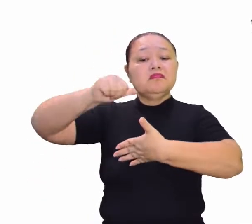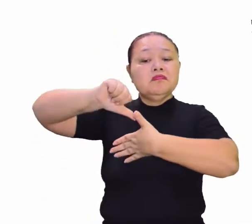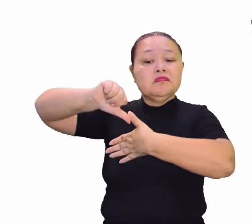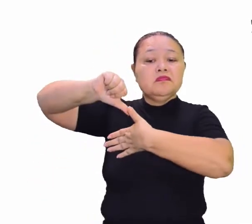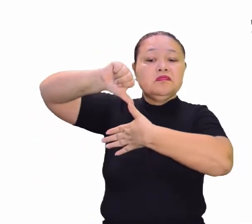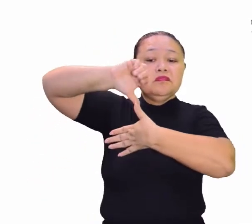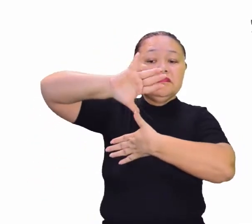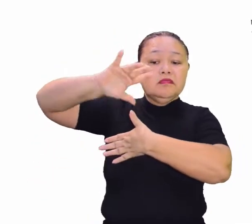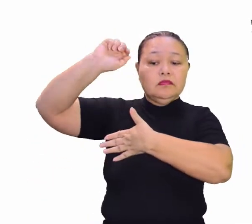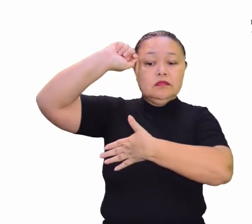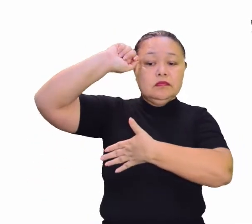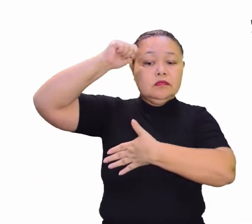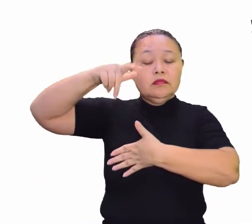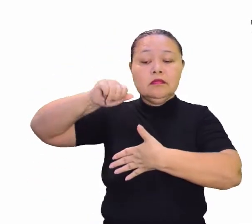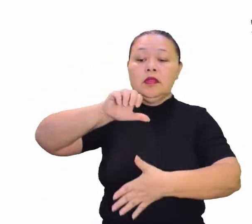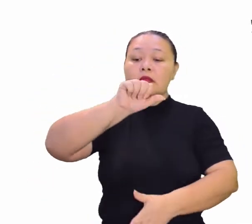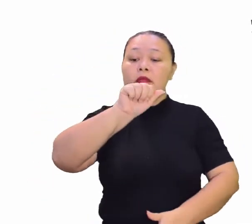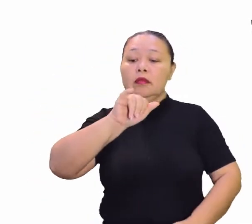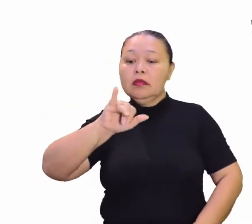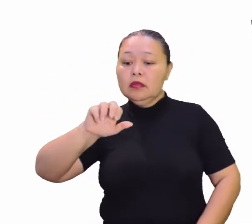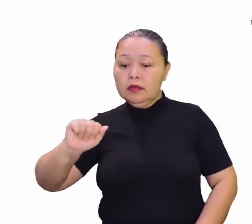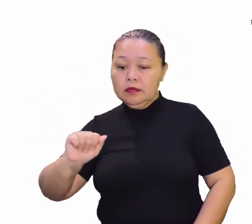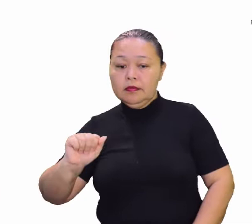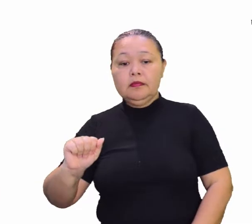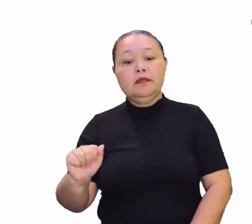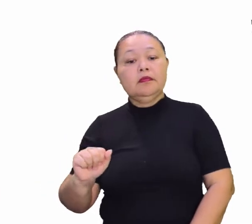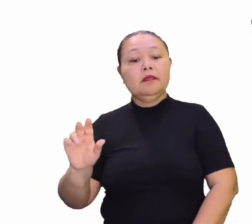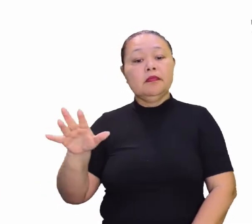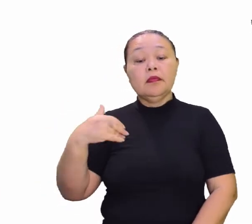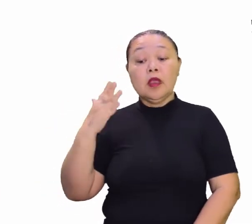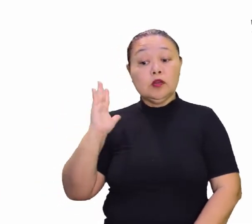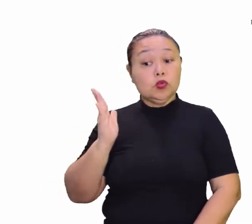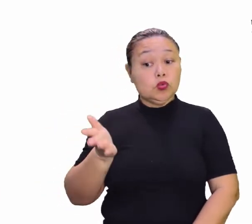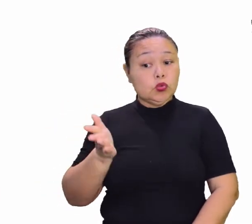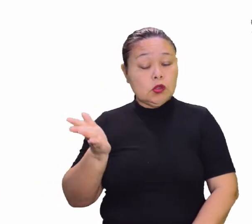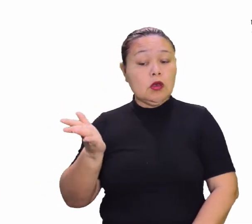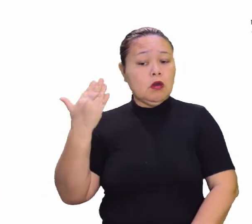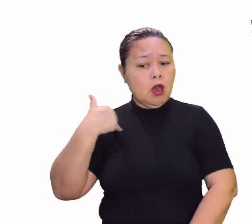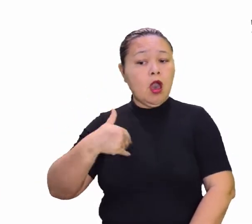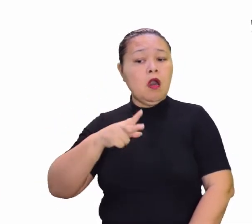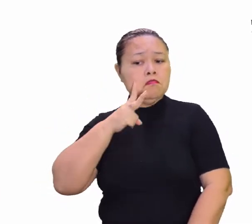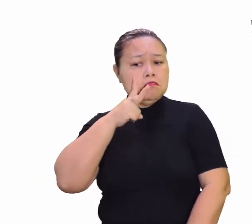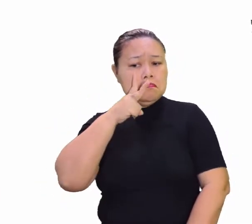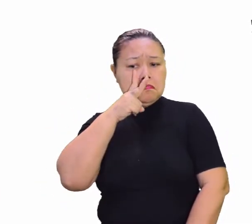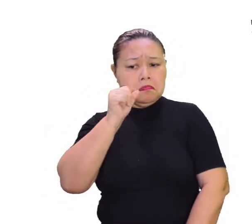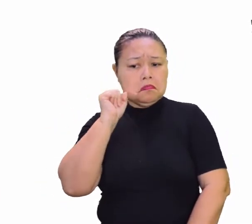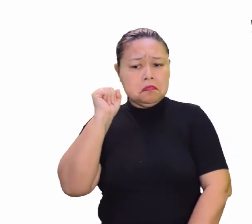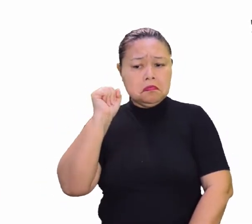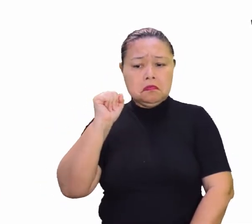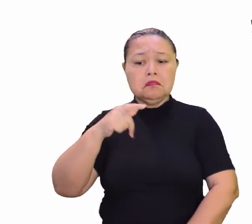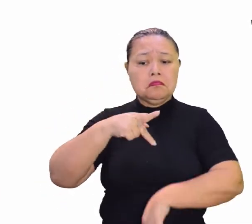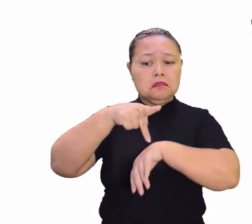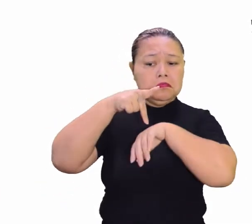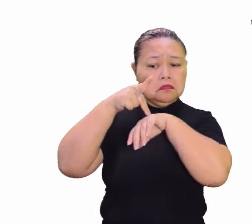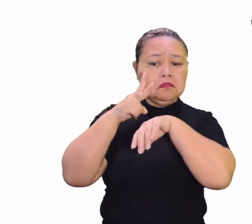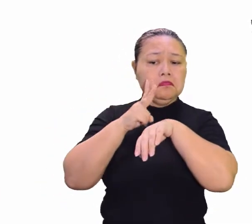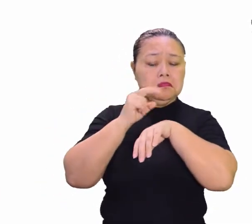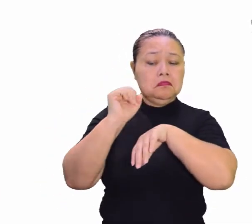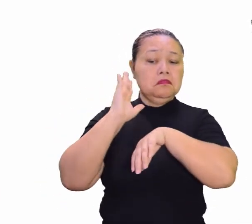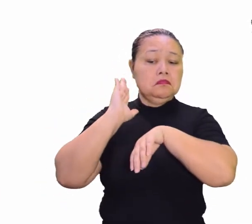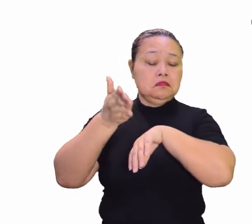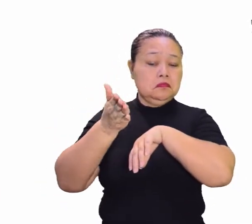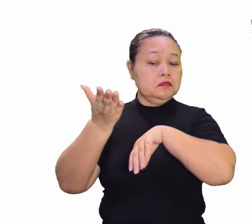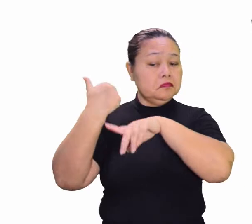na África e na Ásia. Então, Rogério, já eram potências na época, né? Não é isso? Isso